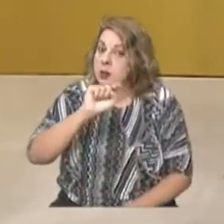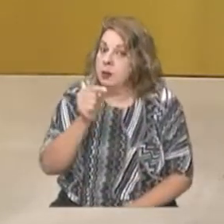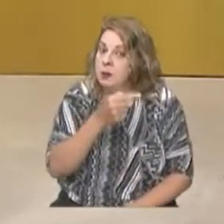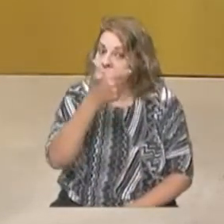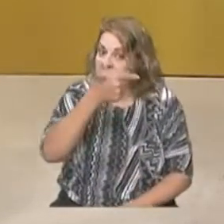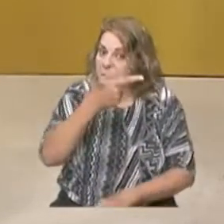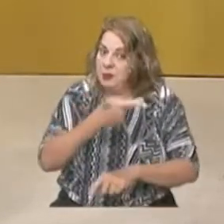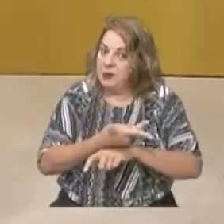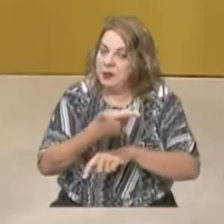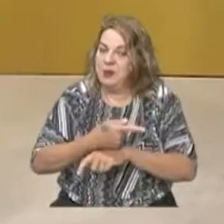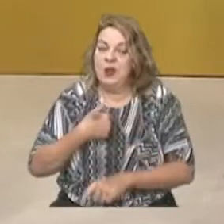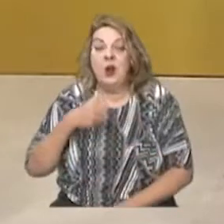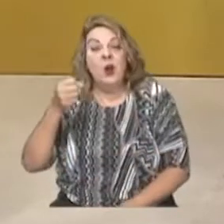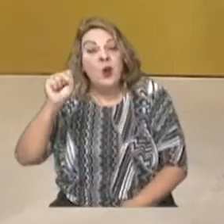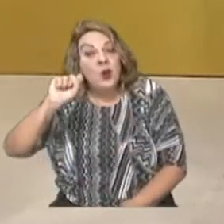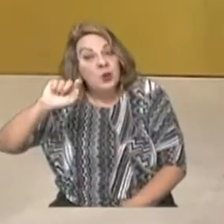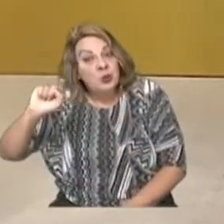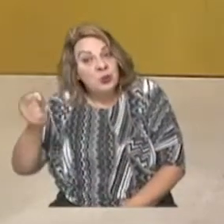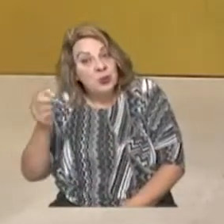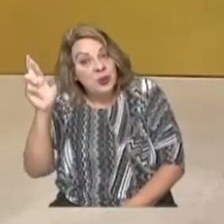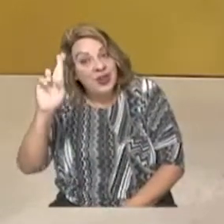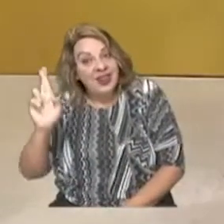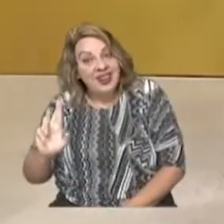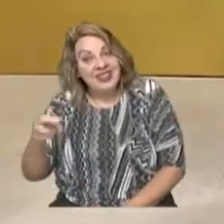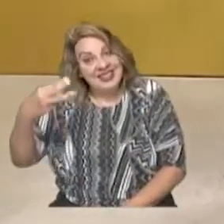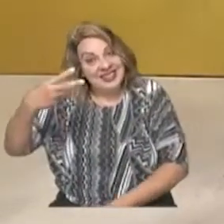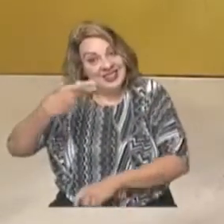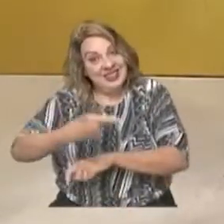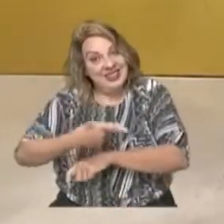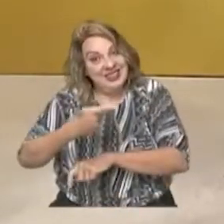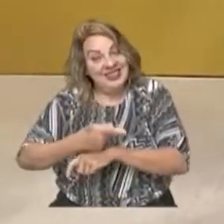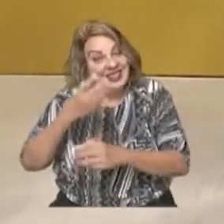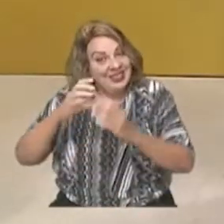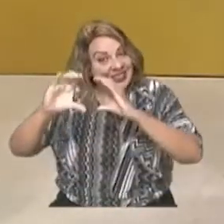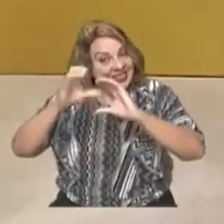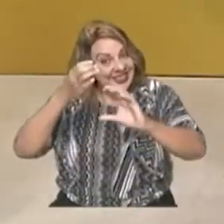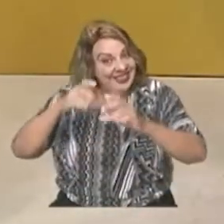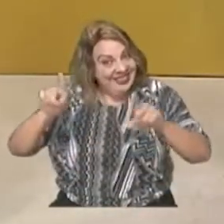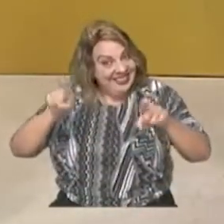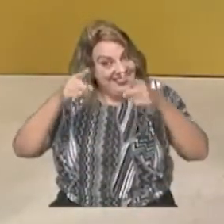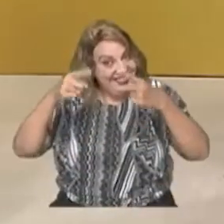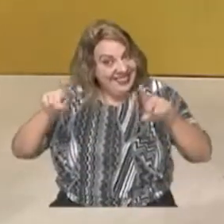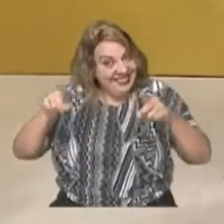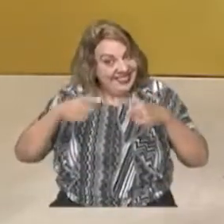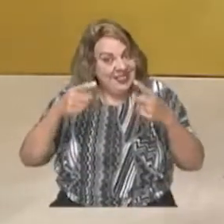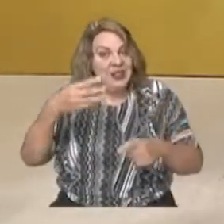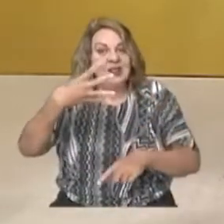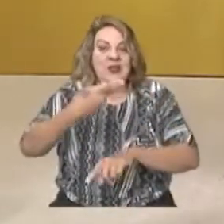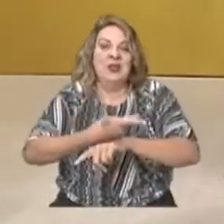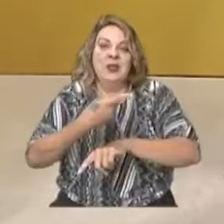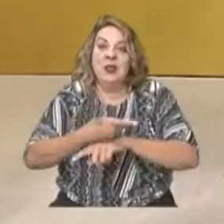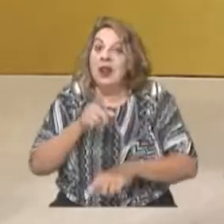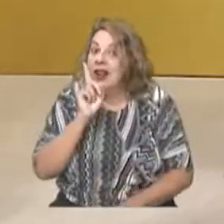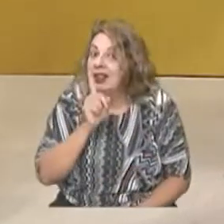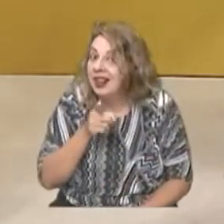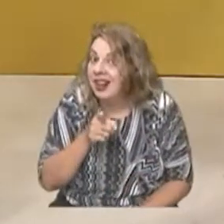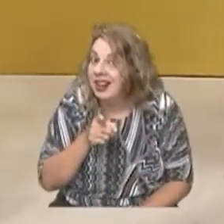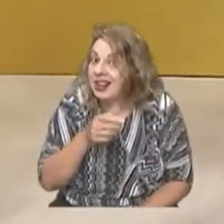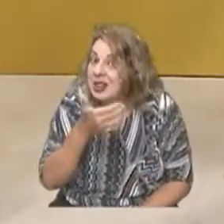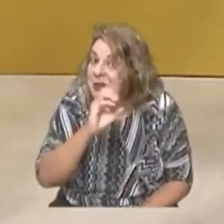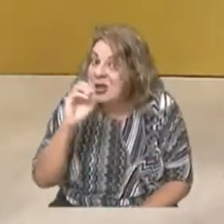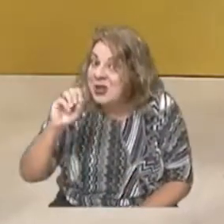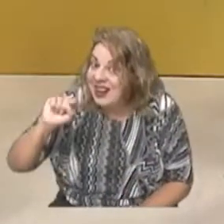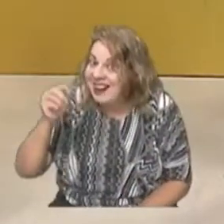segundo. 8 mil no terceiro. Agora aquele coral ensaiado lá, durante 11 lá. Anos. No quarto prêmio são